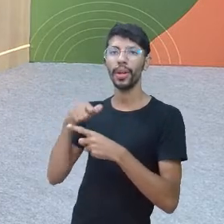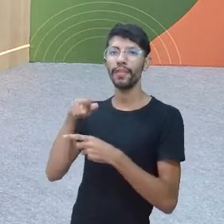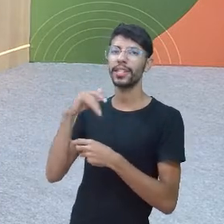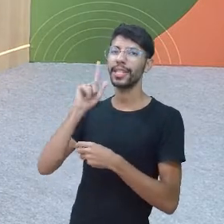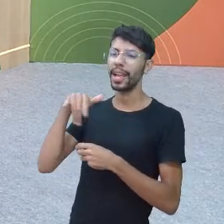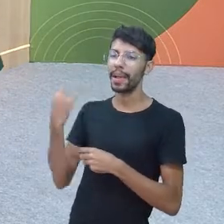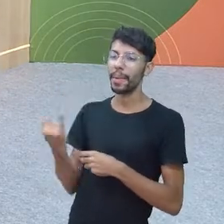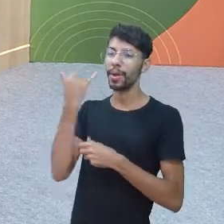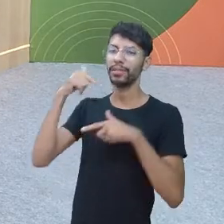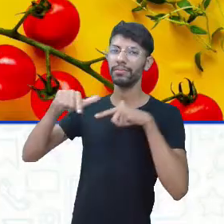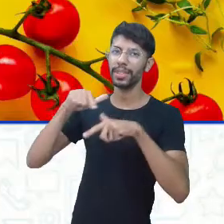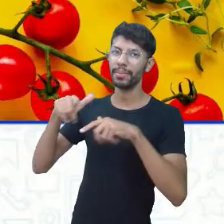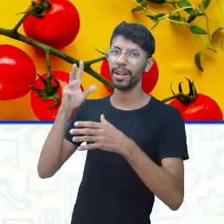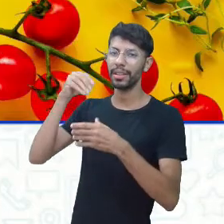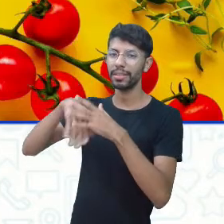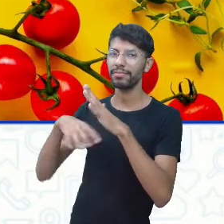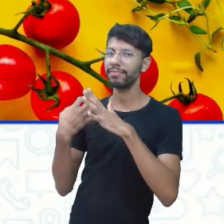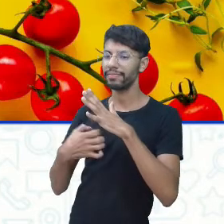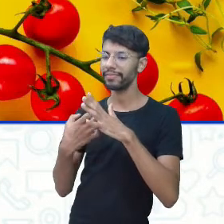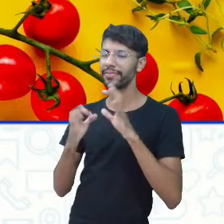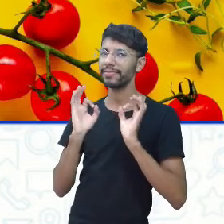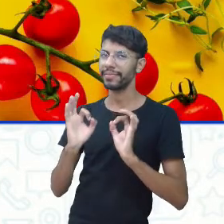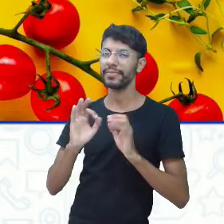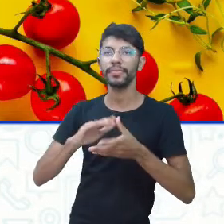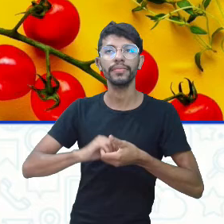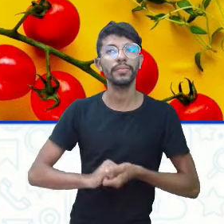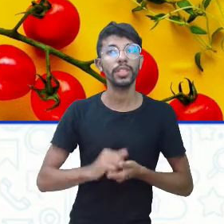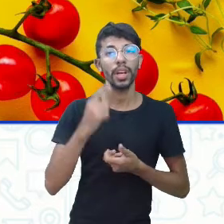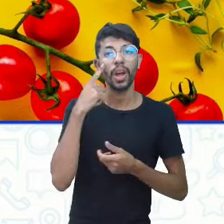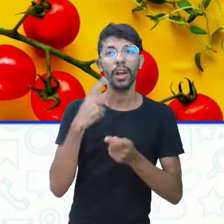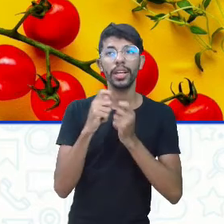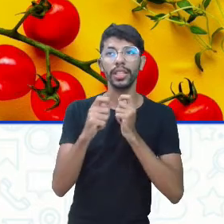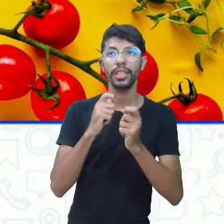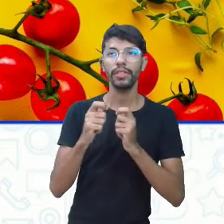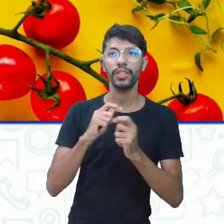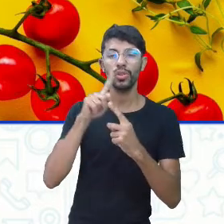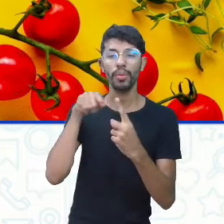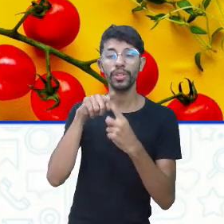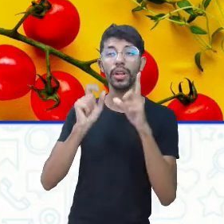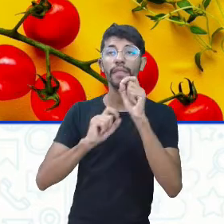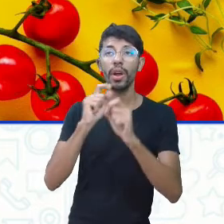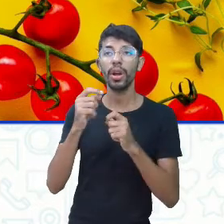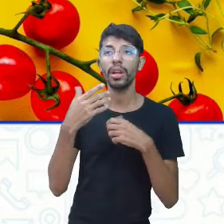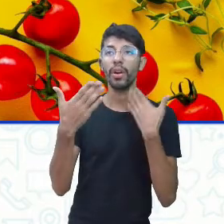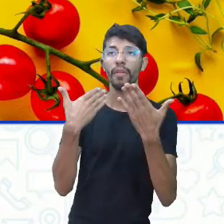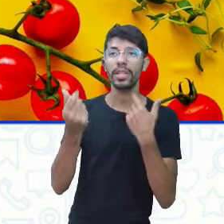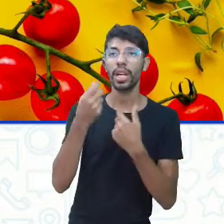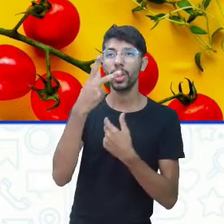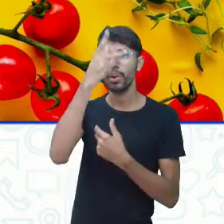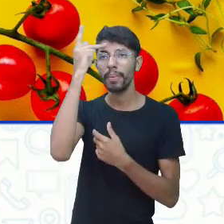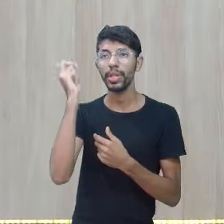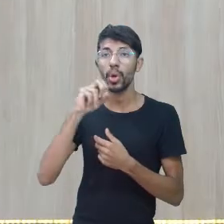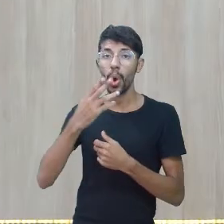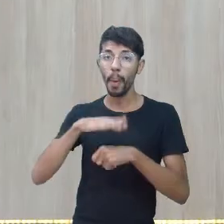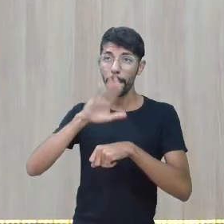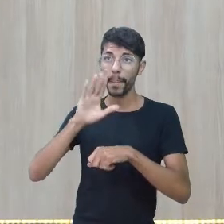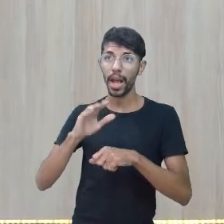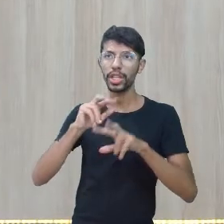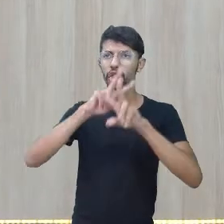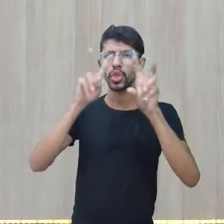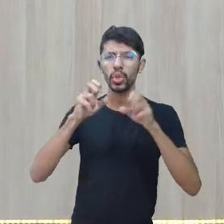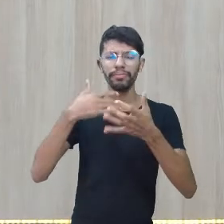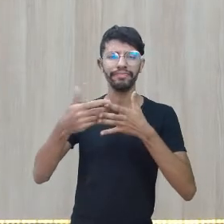lá. A entrevista, ela busca criar uma conversa entre duas pessoas ou mais sobre quaisquer assuntos. Então,